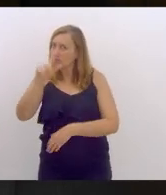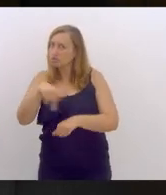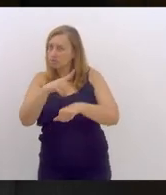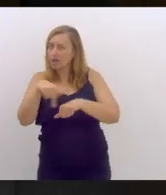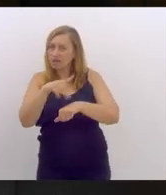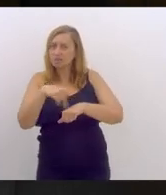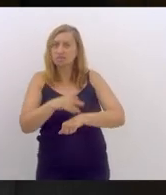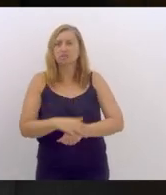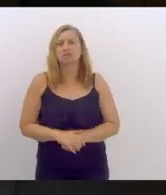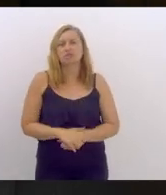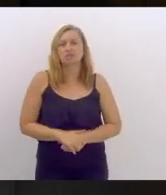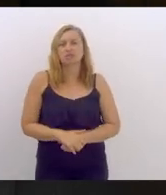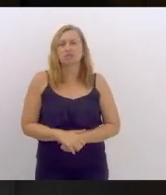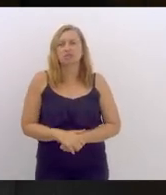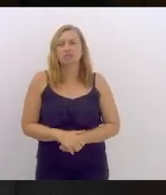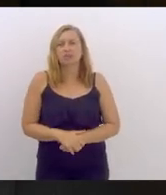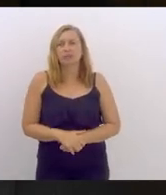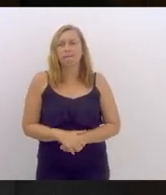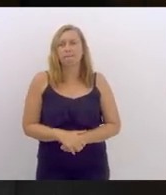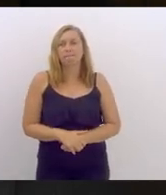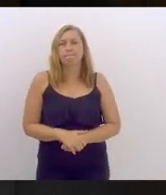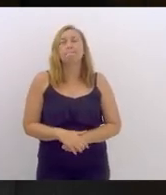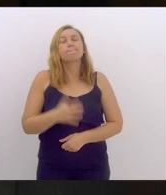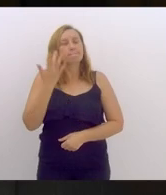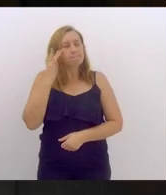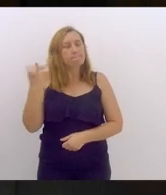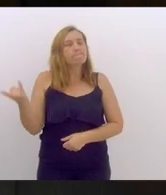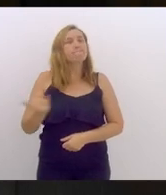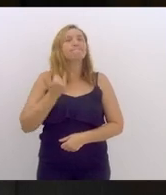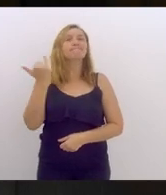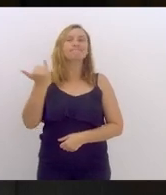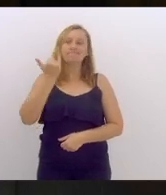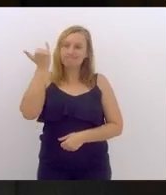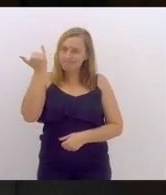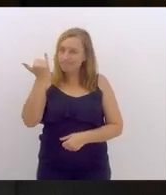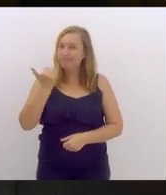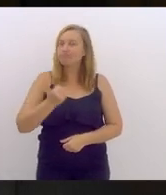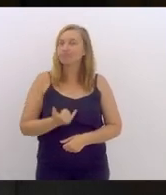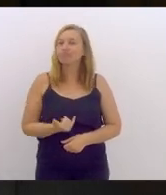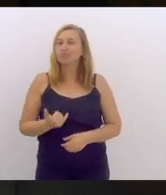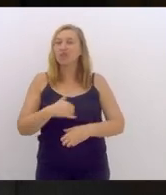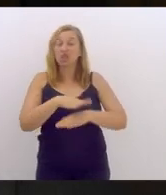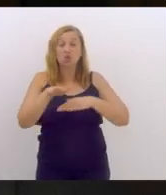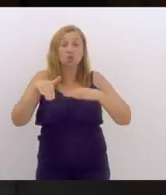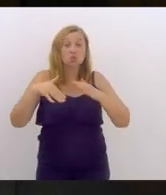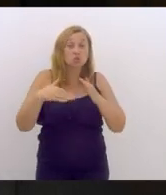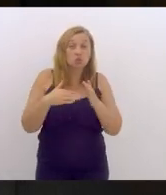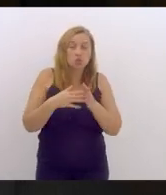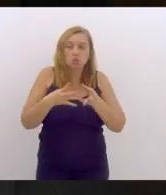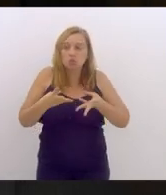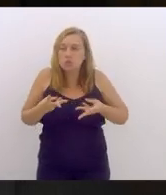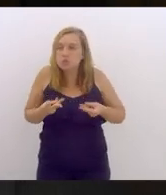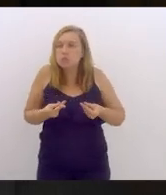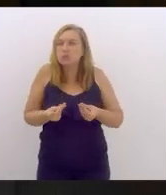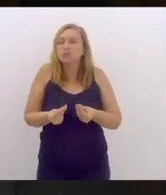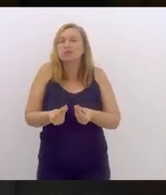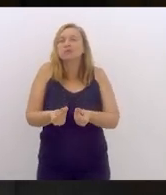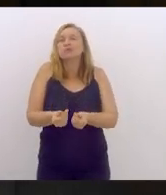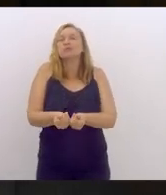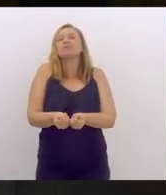país e acho importantíssimo que todos se sensibilizem